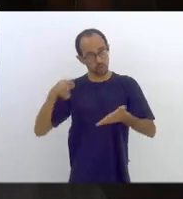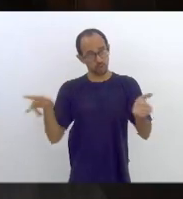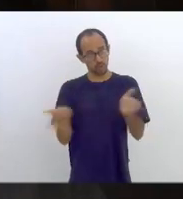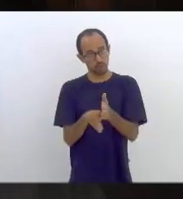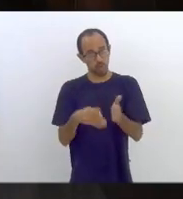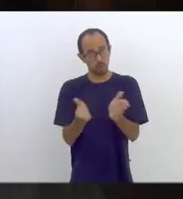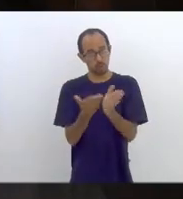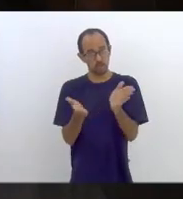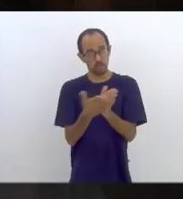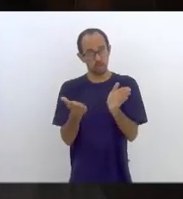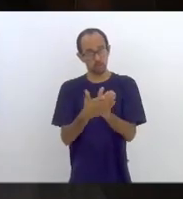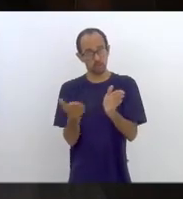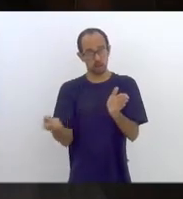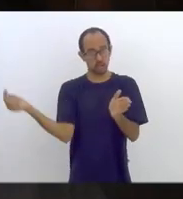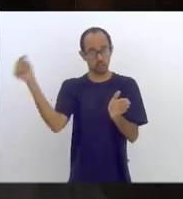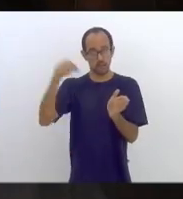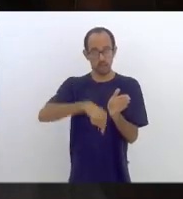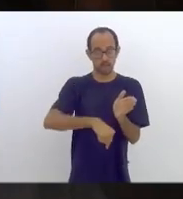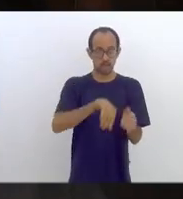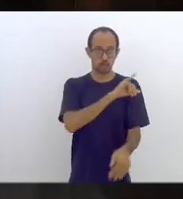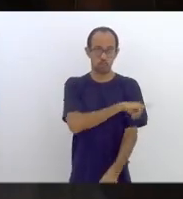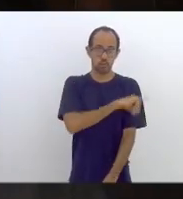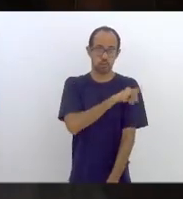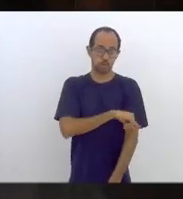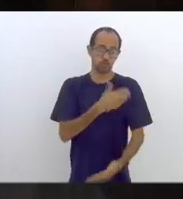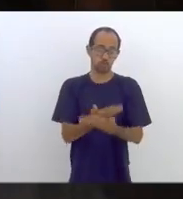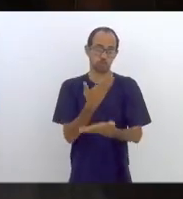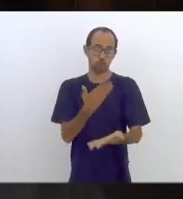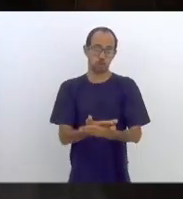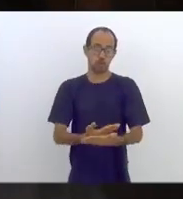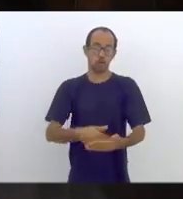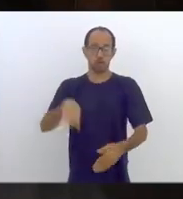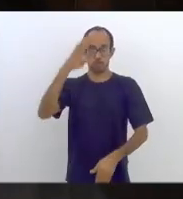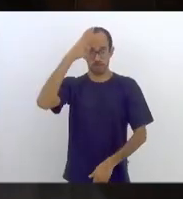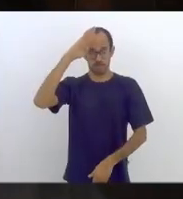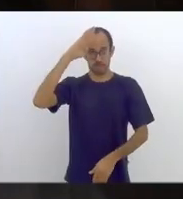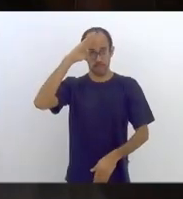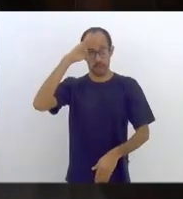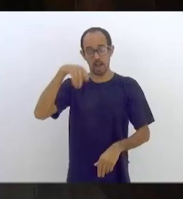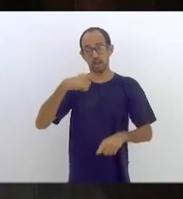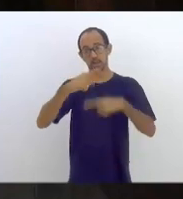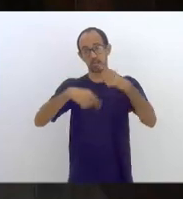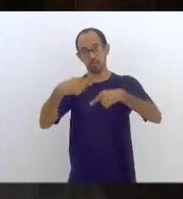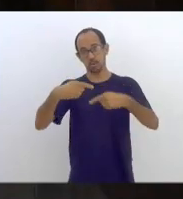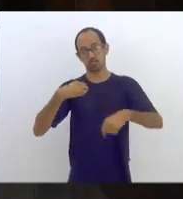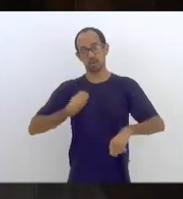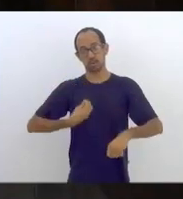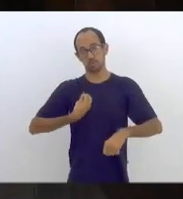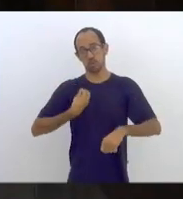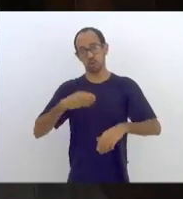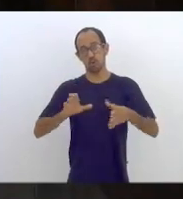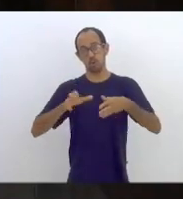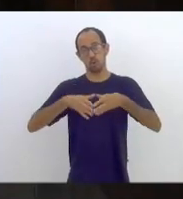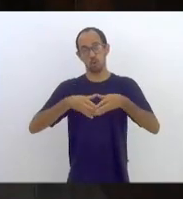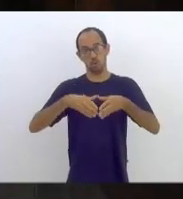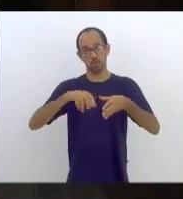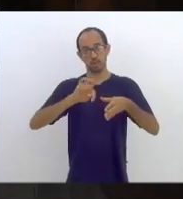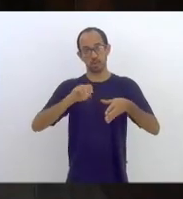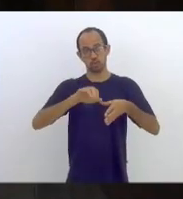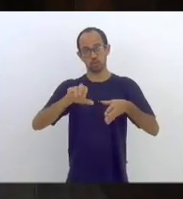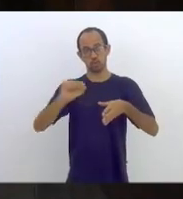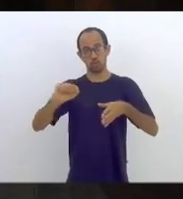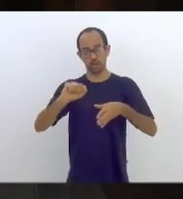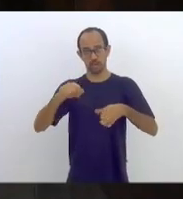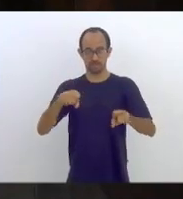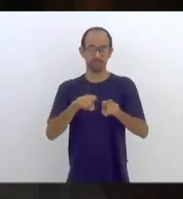o Rio de Janeiro estudo Colégio Militar e participou do clube da Tijuca que está registrado